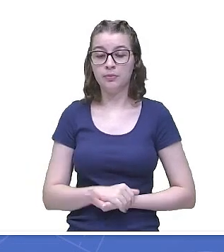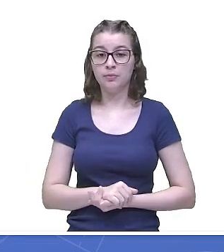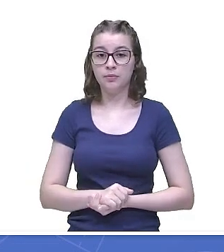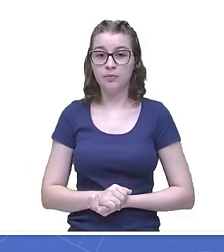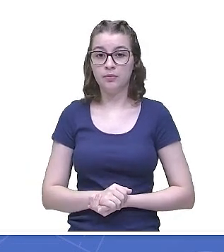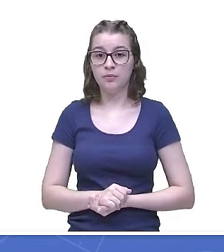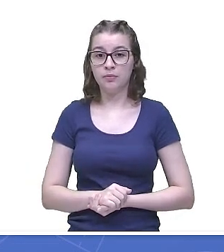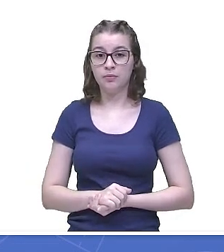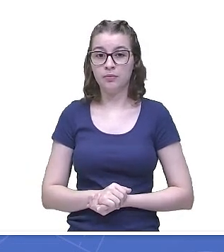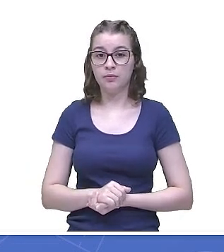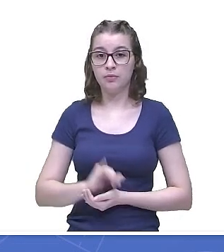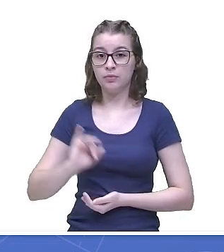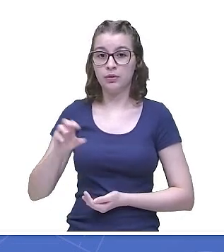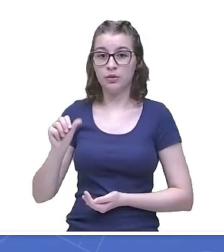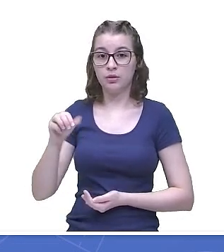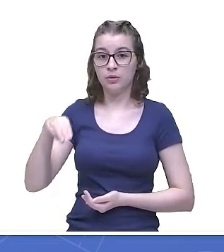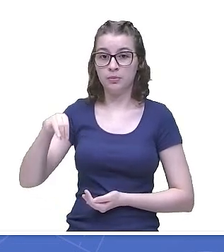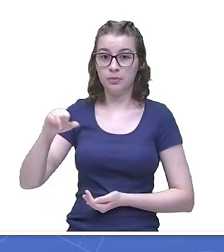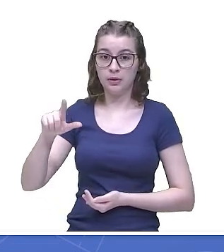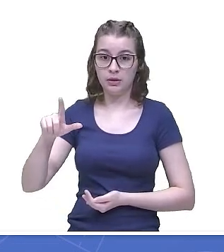1 é a letra A.